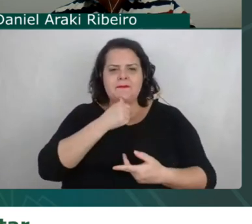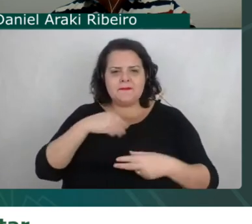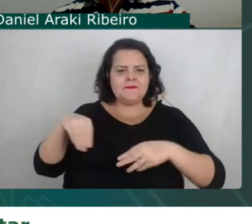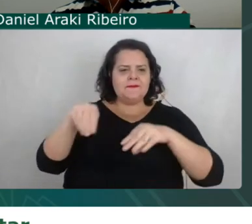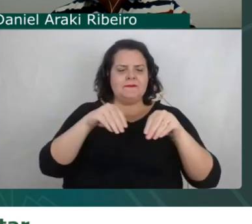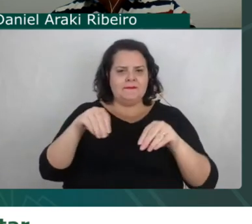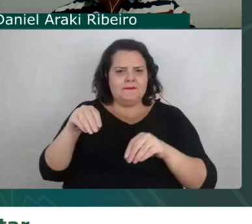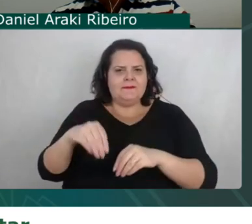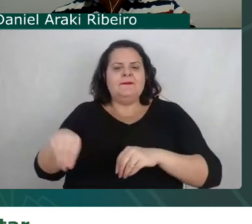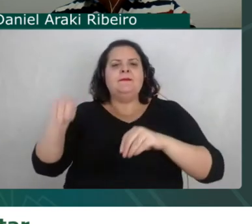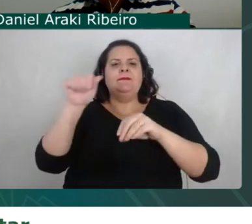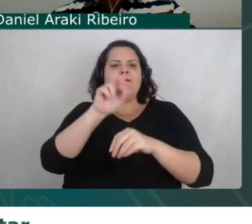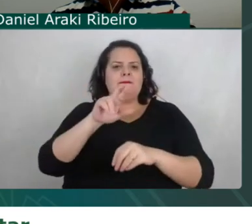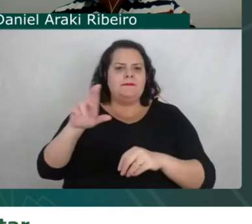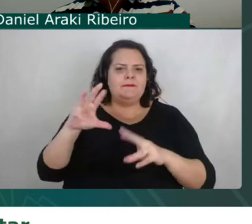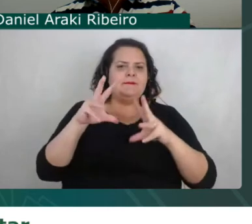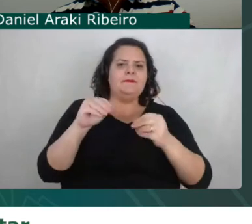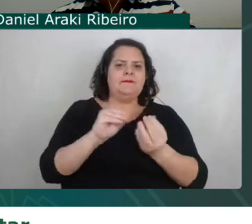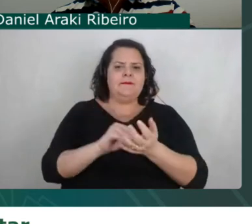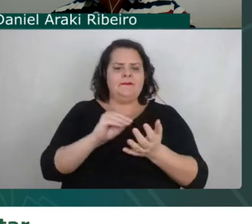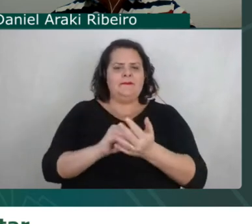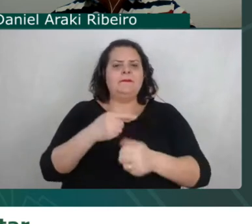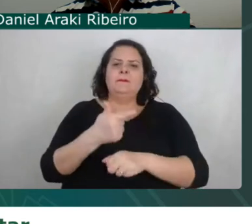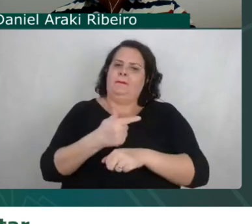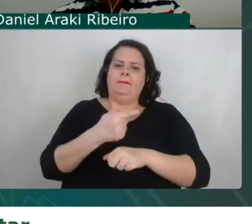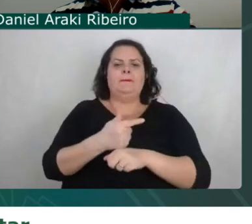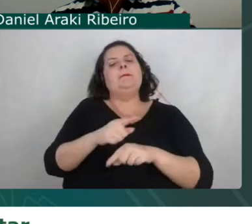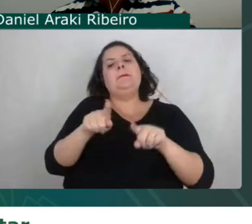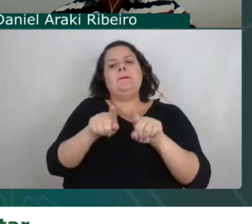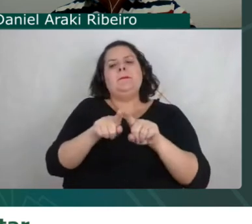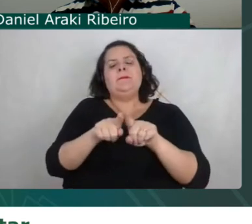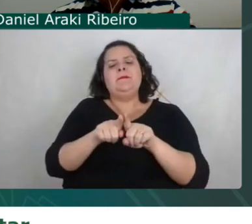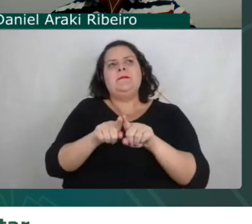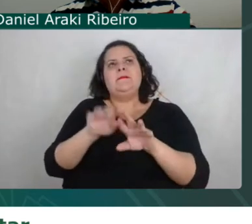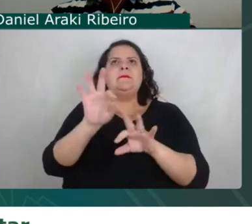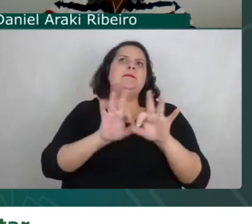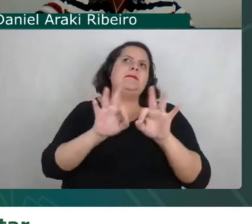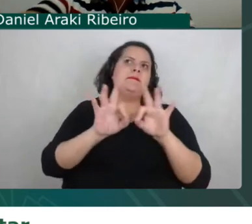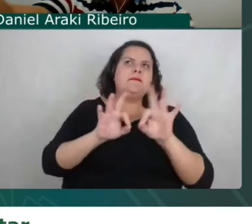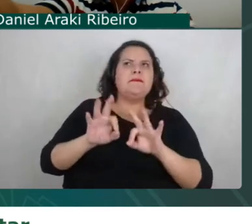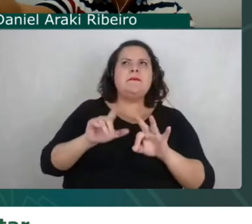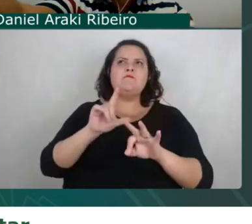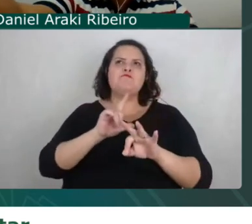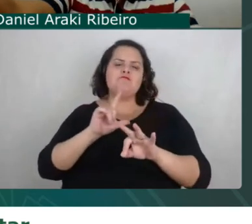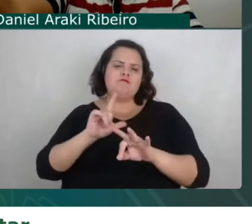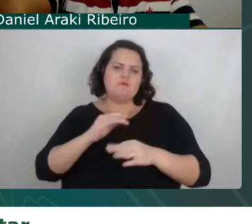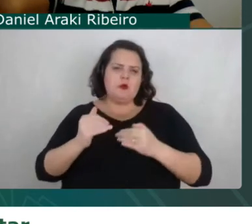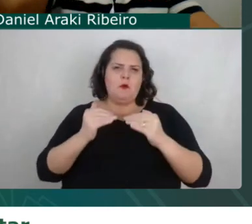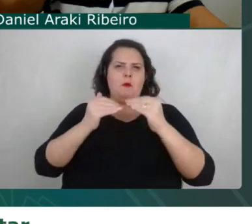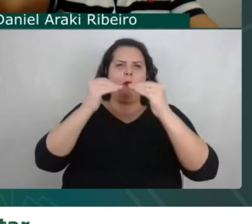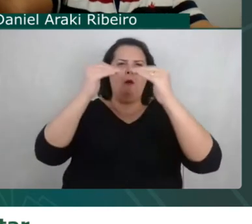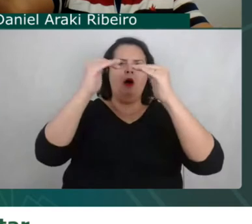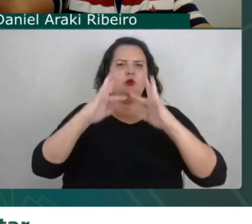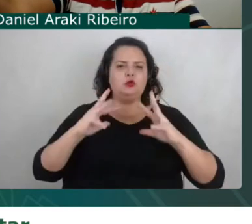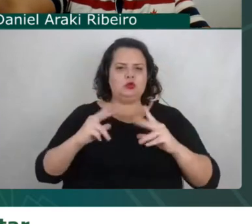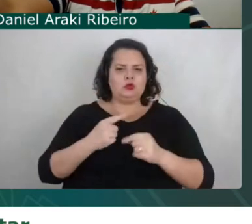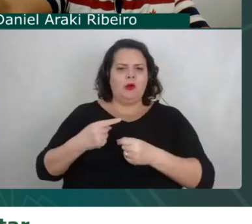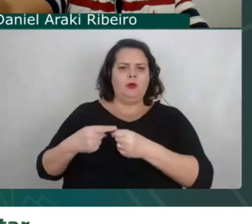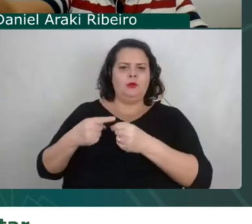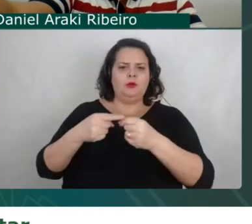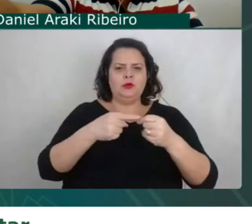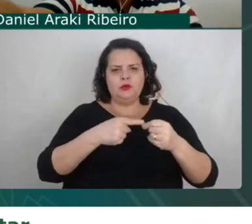essa falta de gestão, planejamento que integra tanto o desenvolvimento urbano, econômico e ambiental,